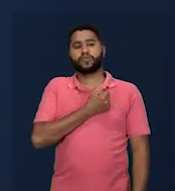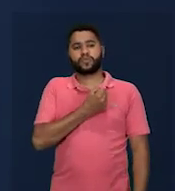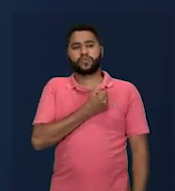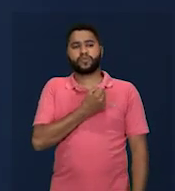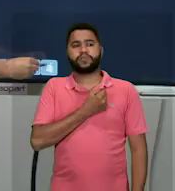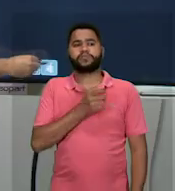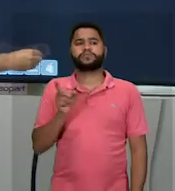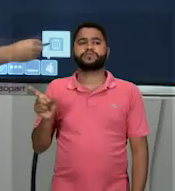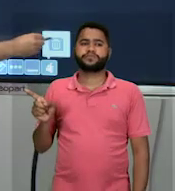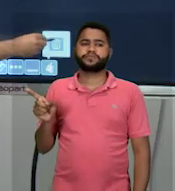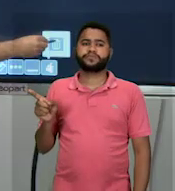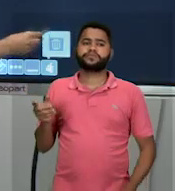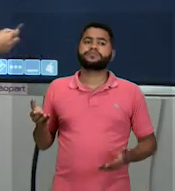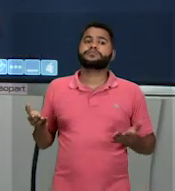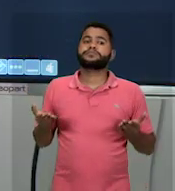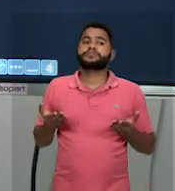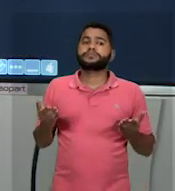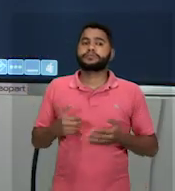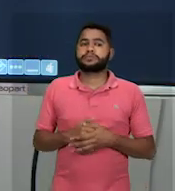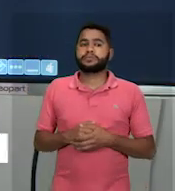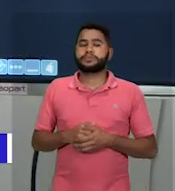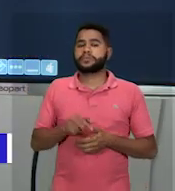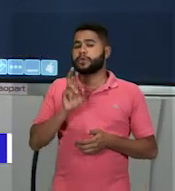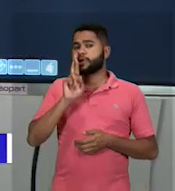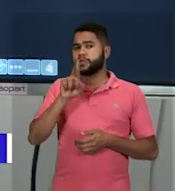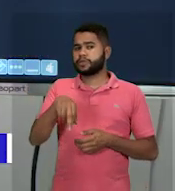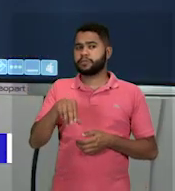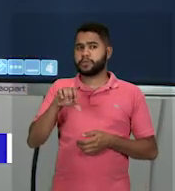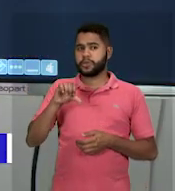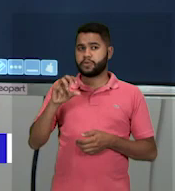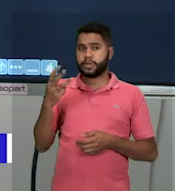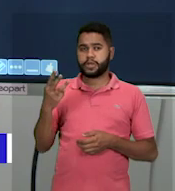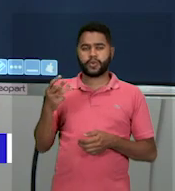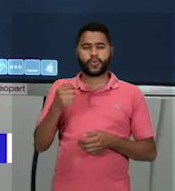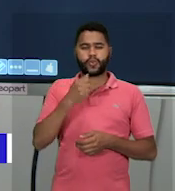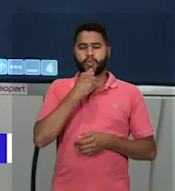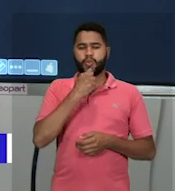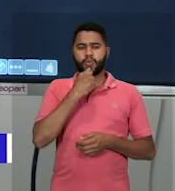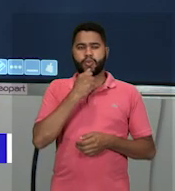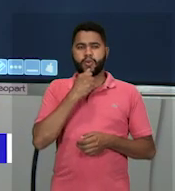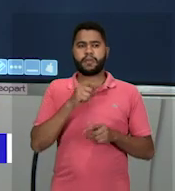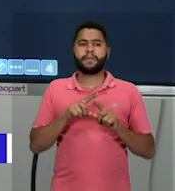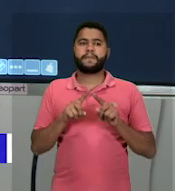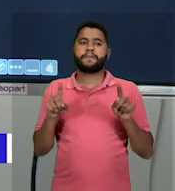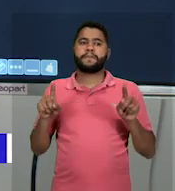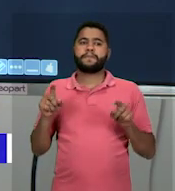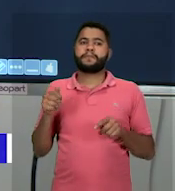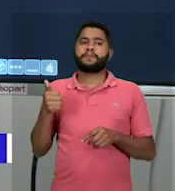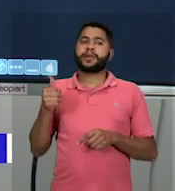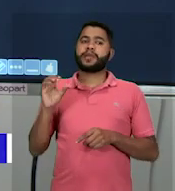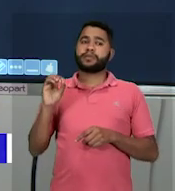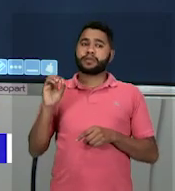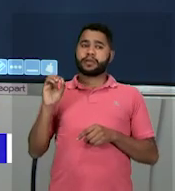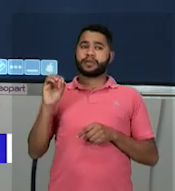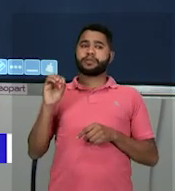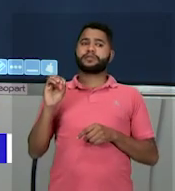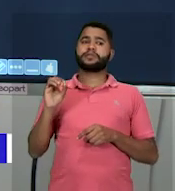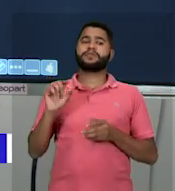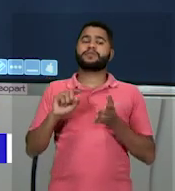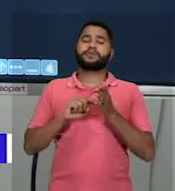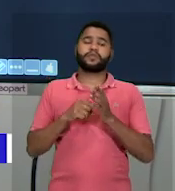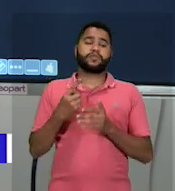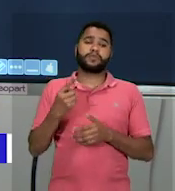nova potência de 10, e agora? A resposta não está assim, não. Mas 10 elevado a 1 é 10, né? Como é que